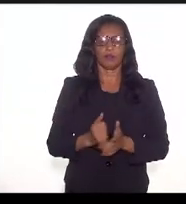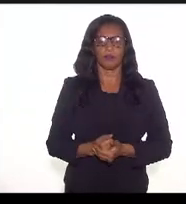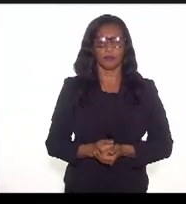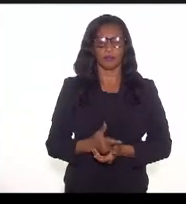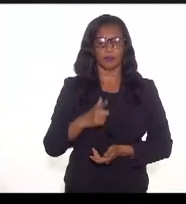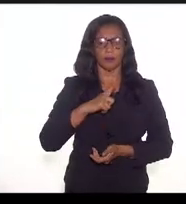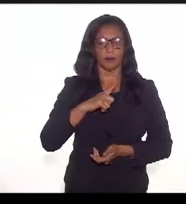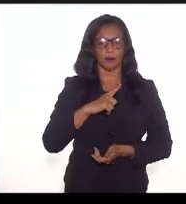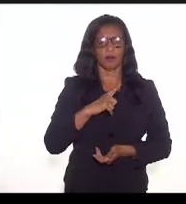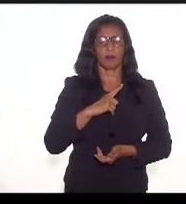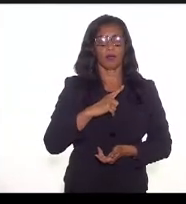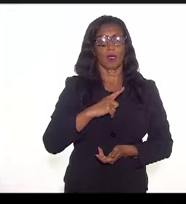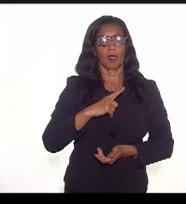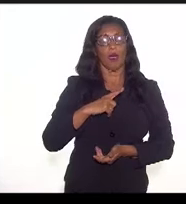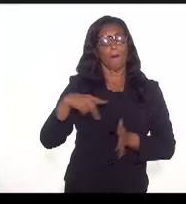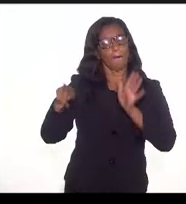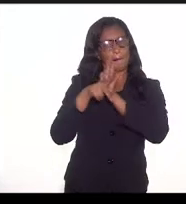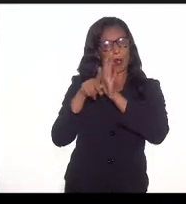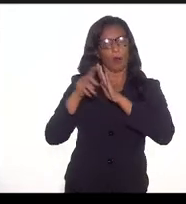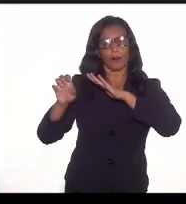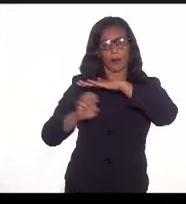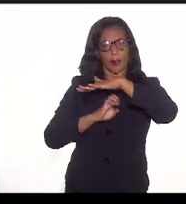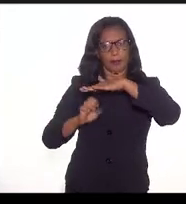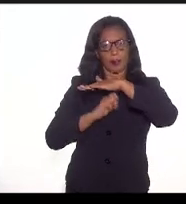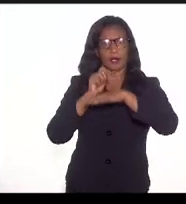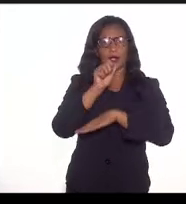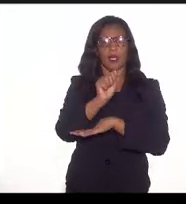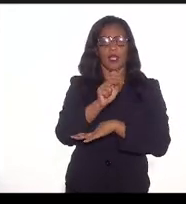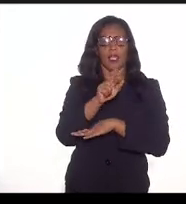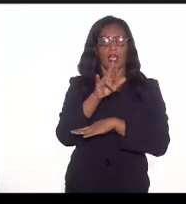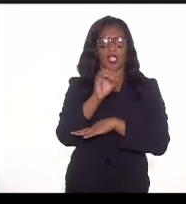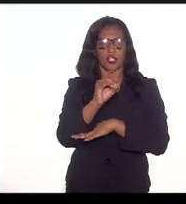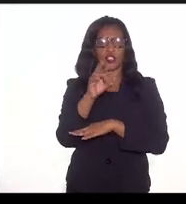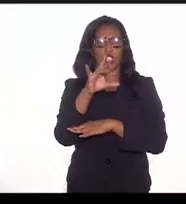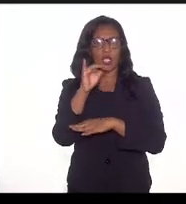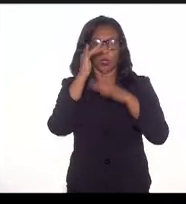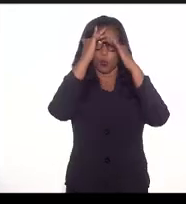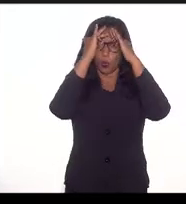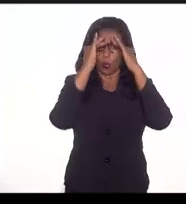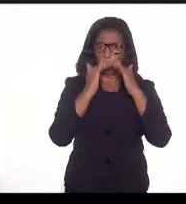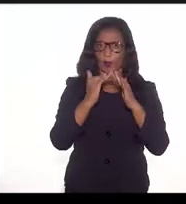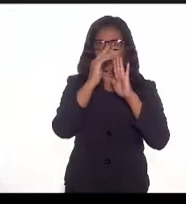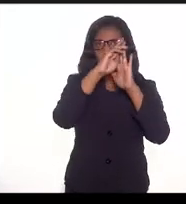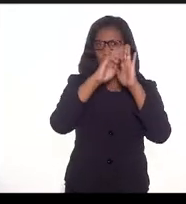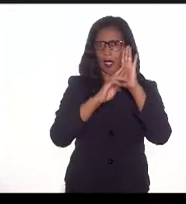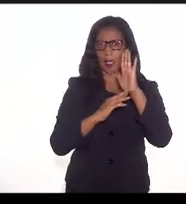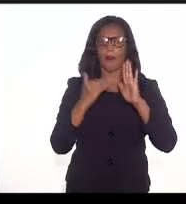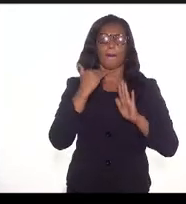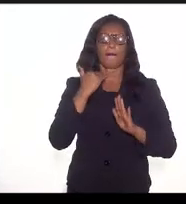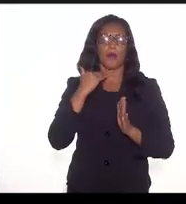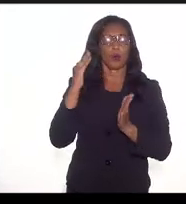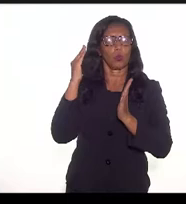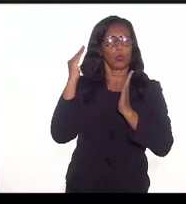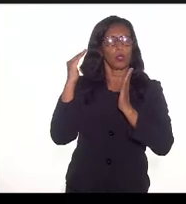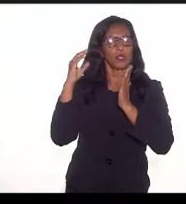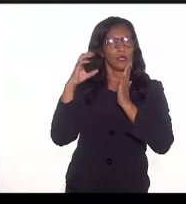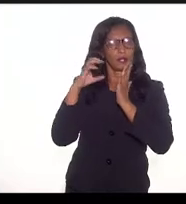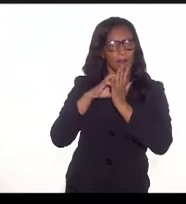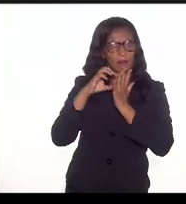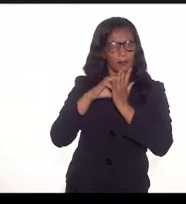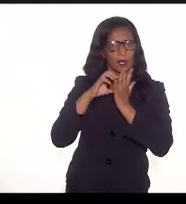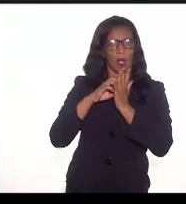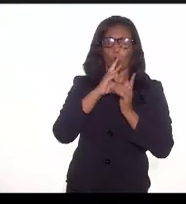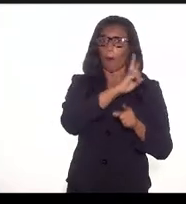a gente utilizou recursos próprios da Agerio, com uma taxa um pouquinho mais elevada, porque a gente tem que obedecer regras do Banco Central, a gente não pode